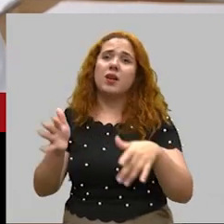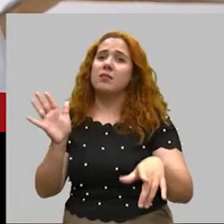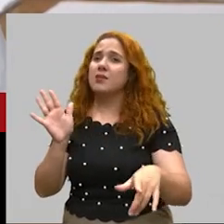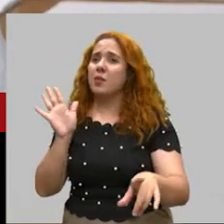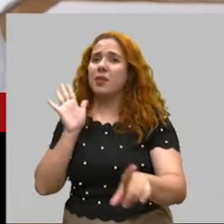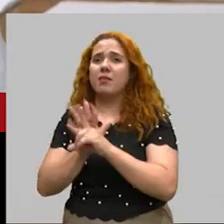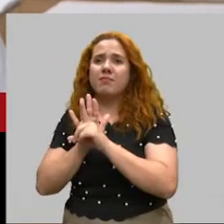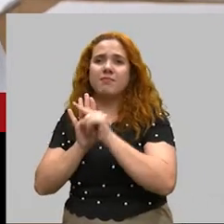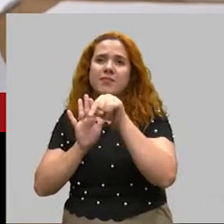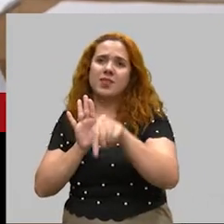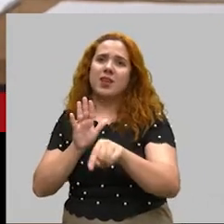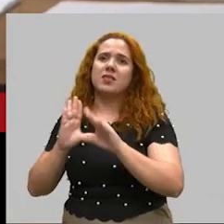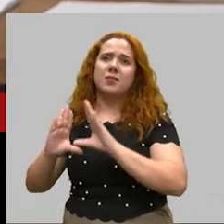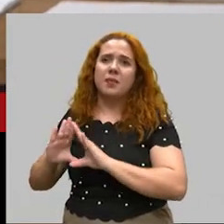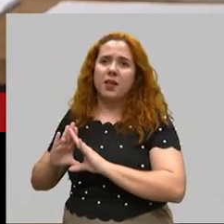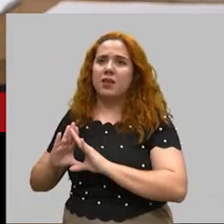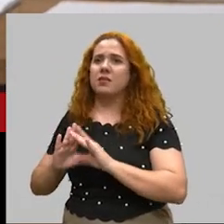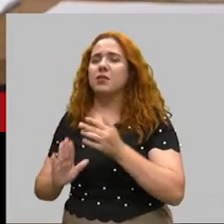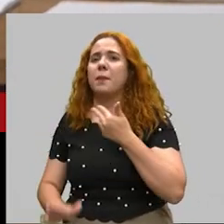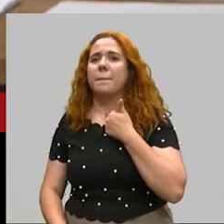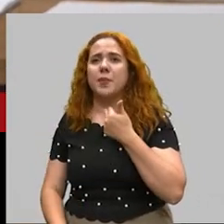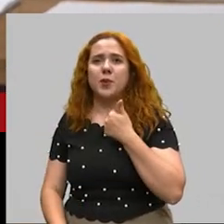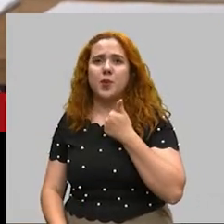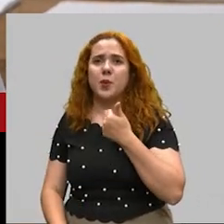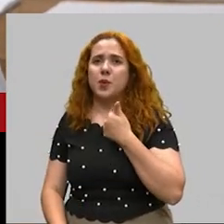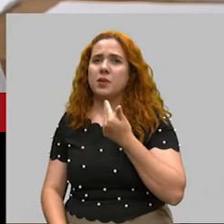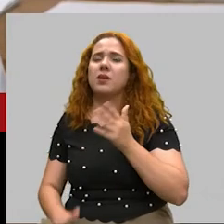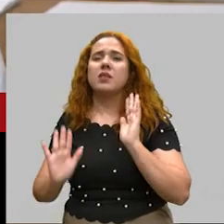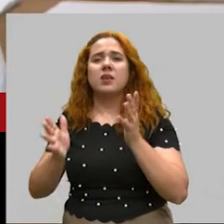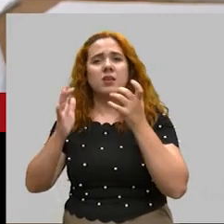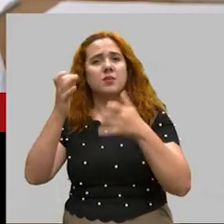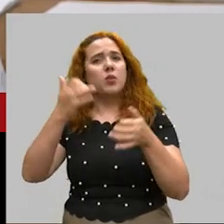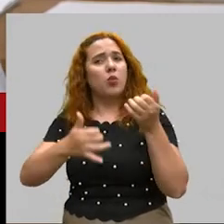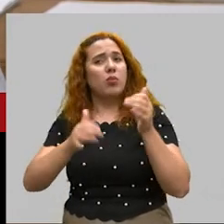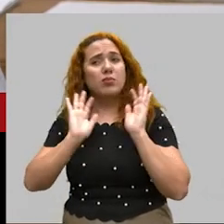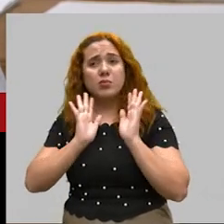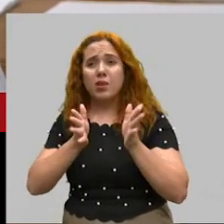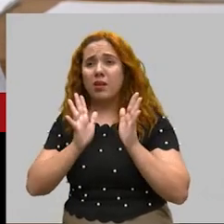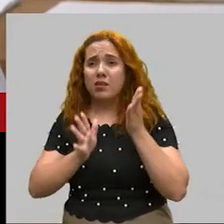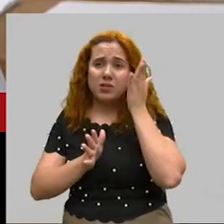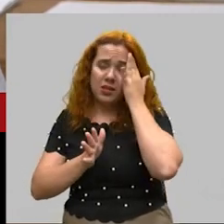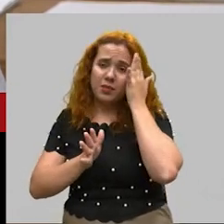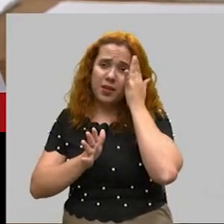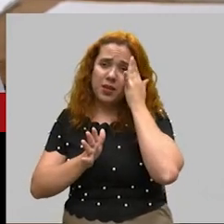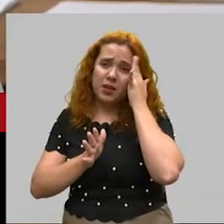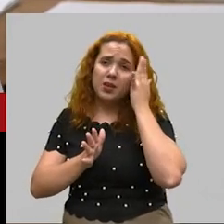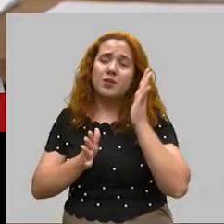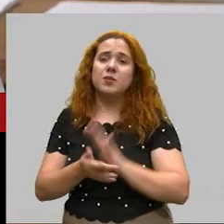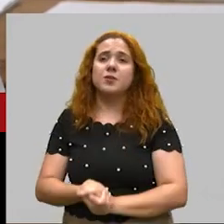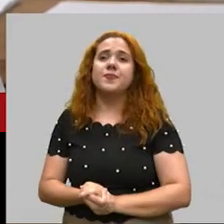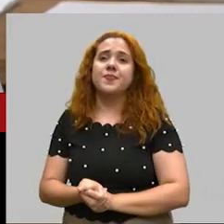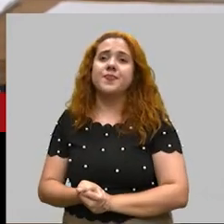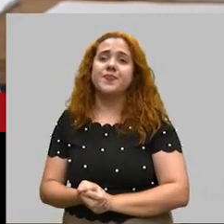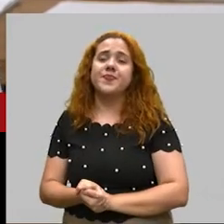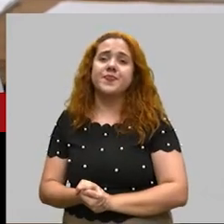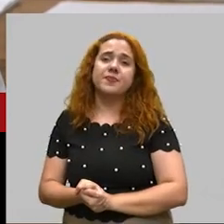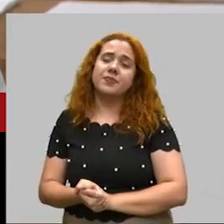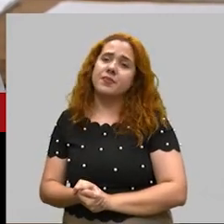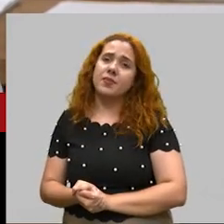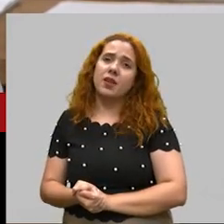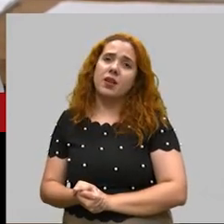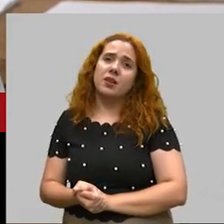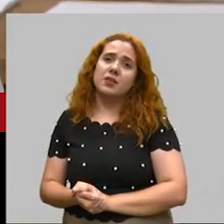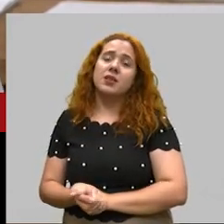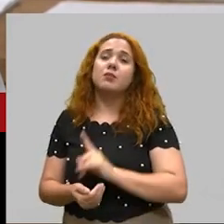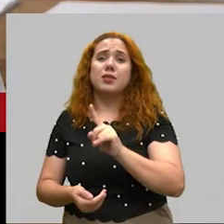casa a gente sabe isso já foi explicado a gente sabe né o l sacrifício que todos